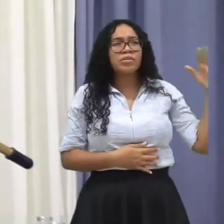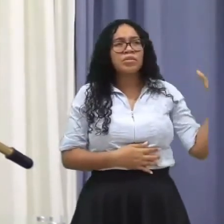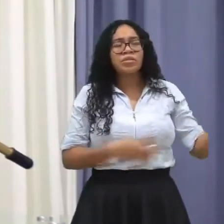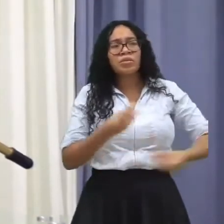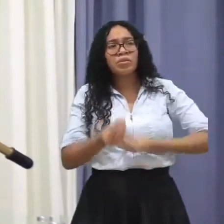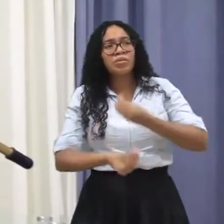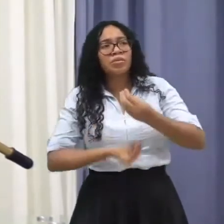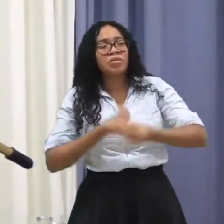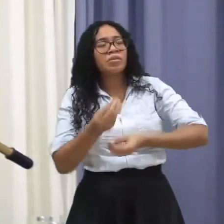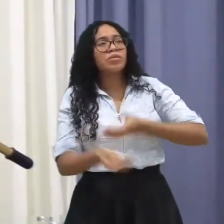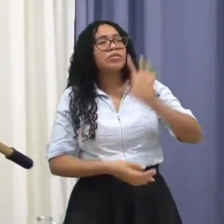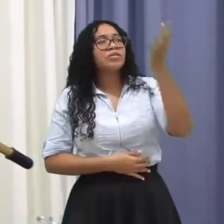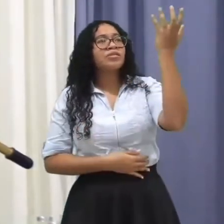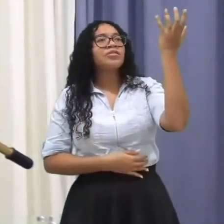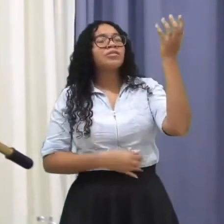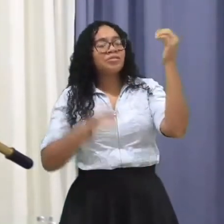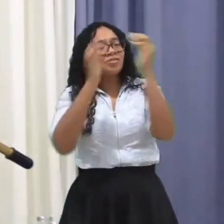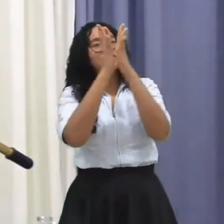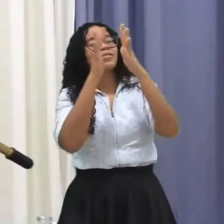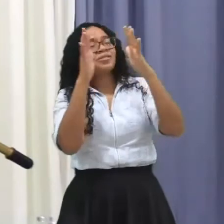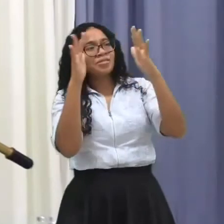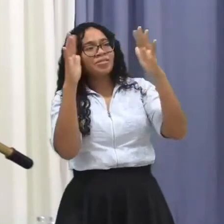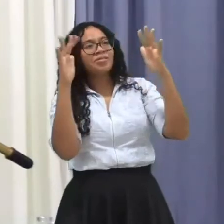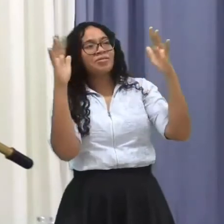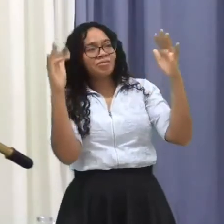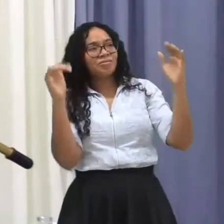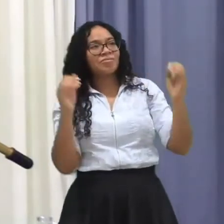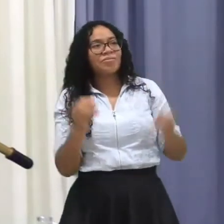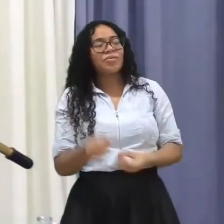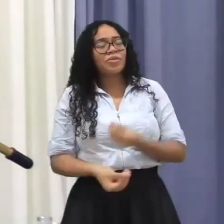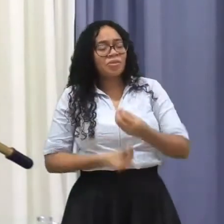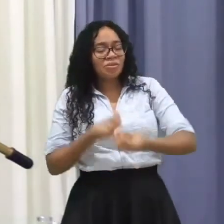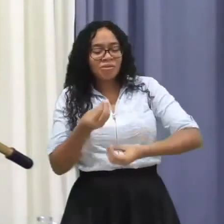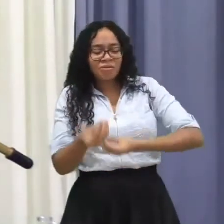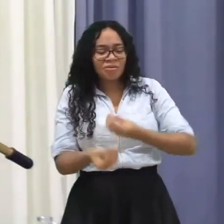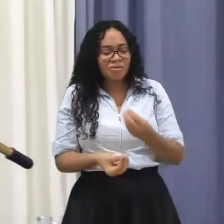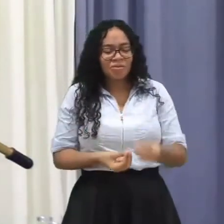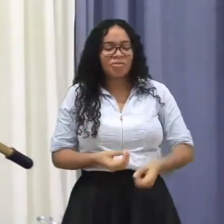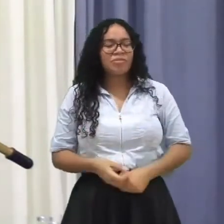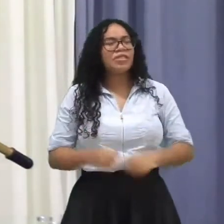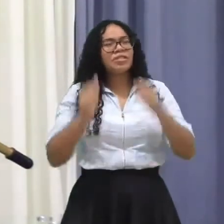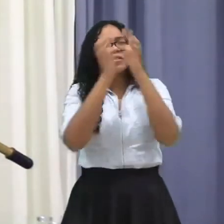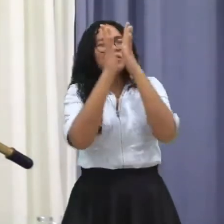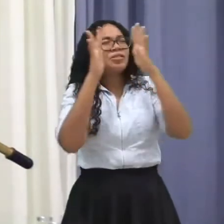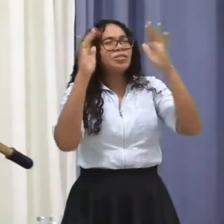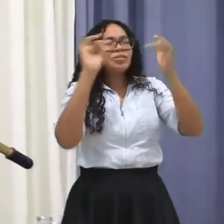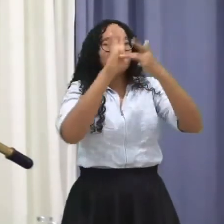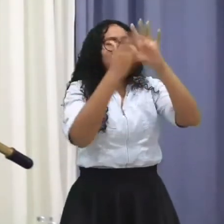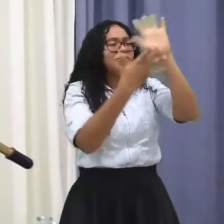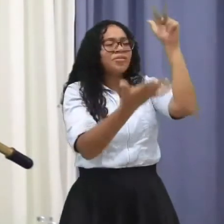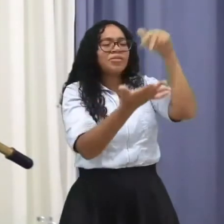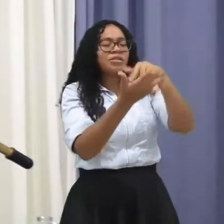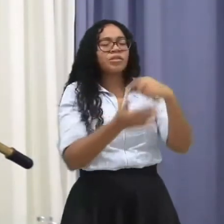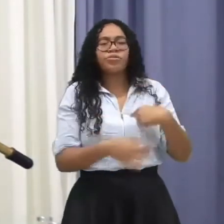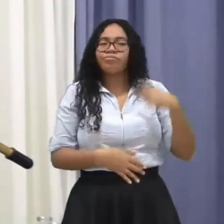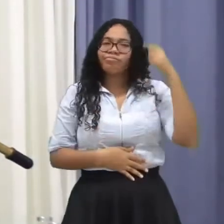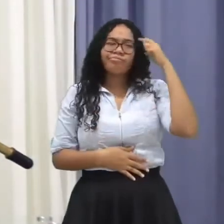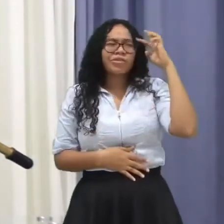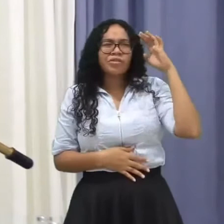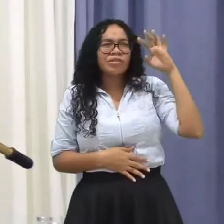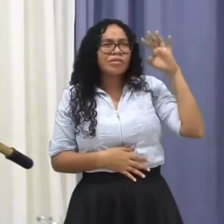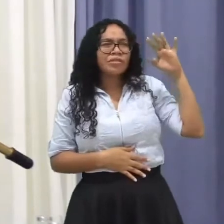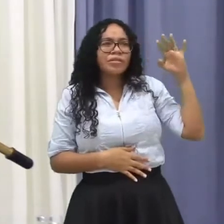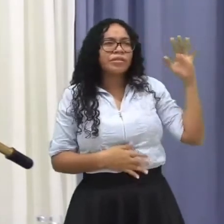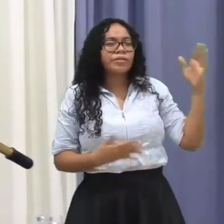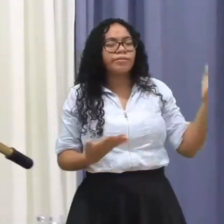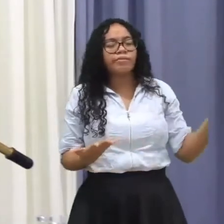vai ser glorioso, como vai ser tanta glória, não dá para a minha mente limitada